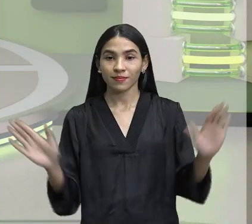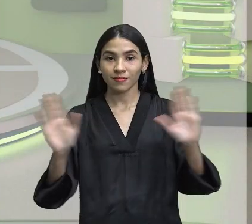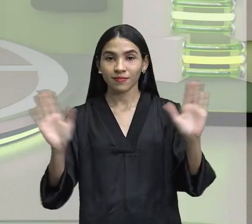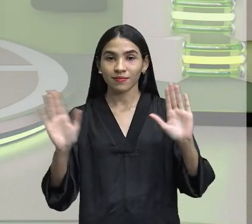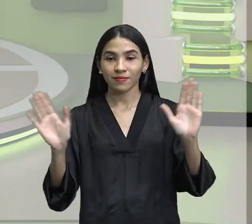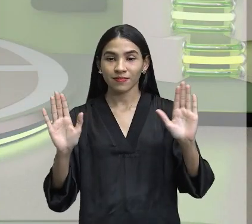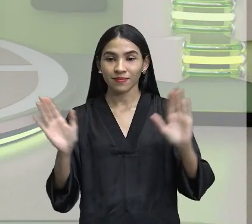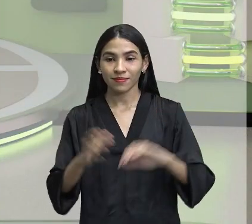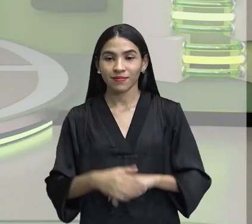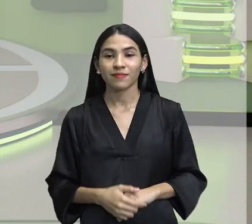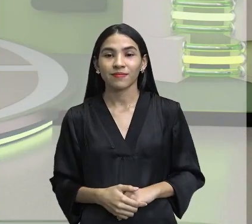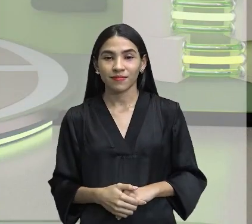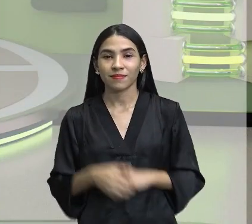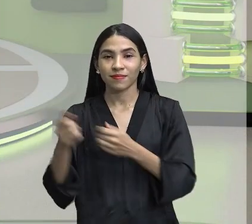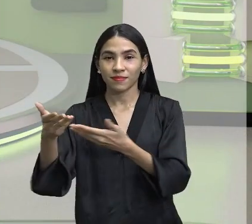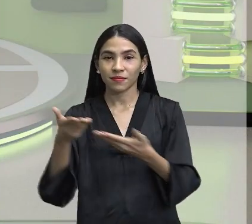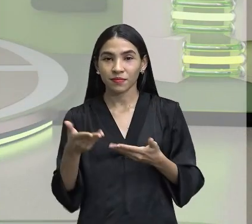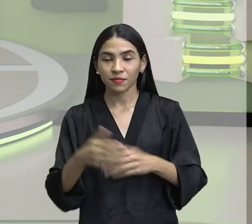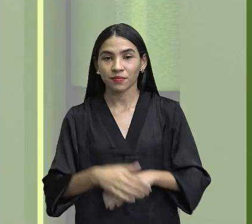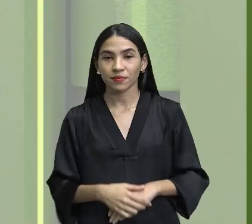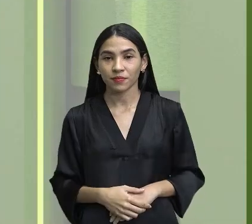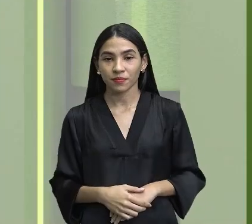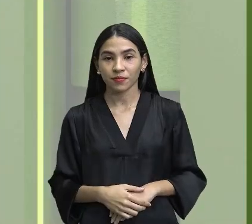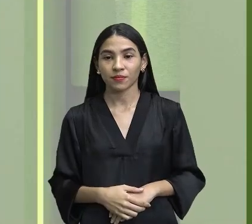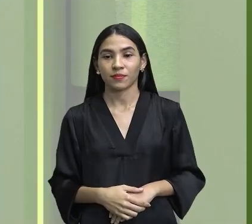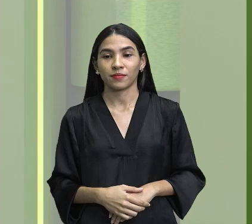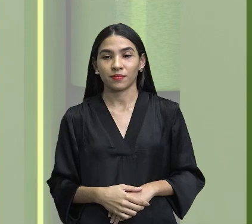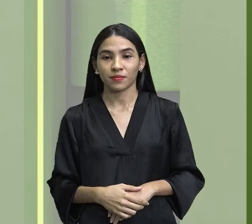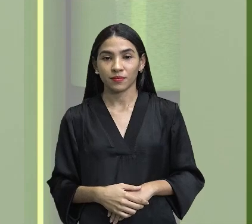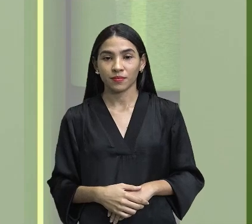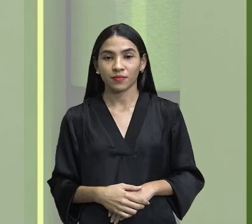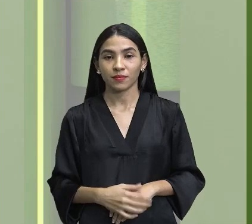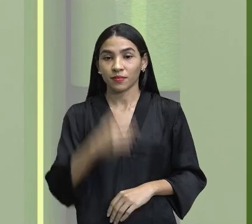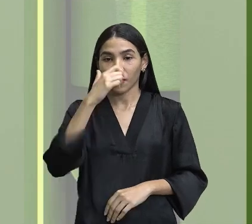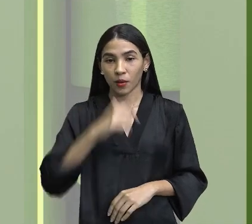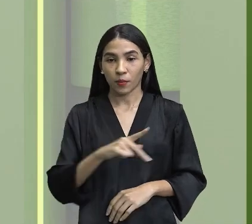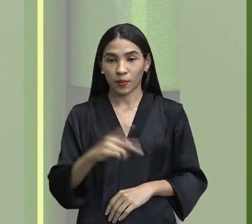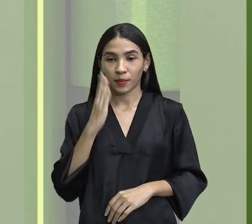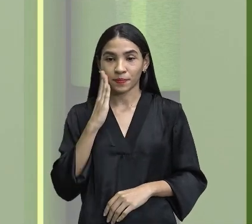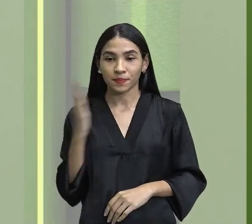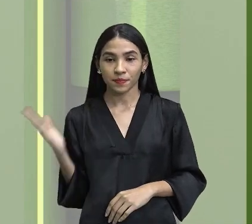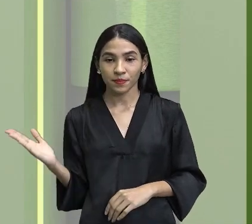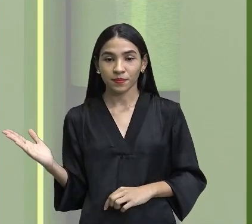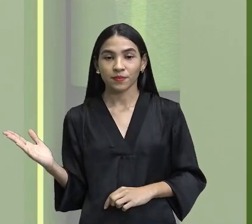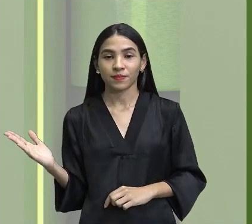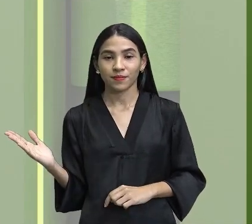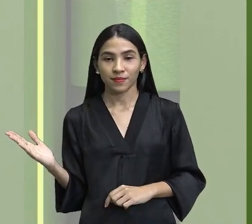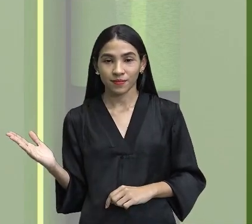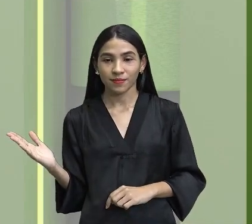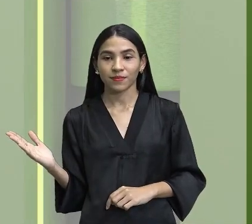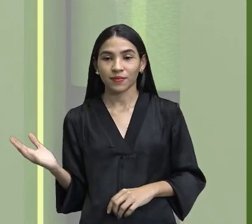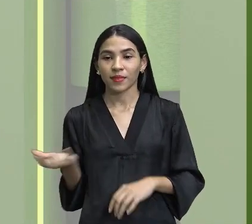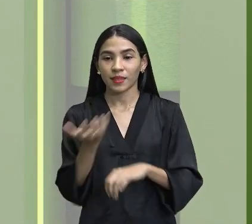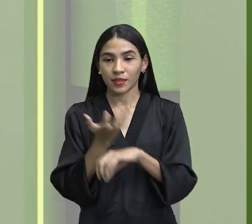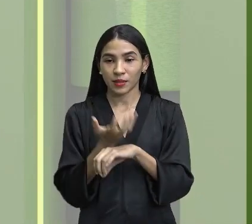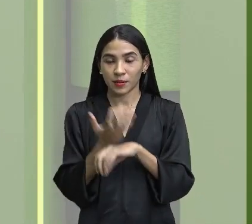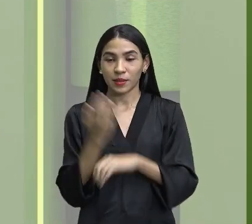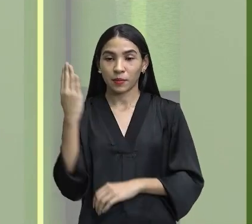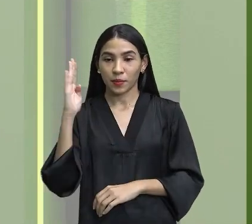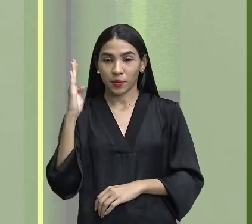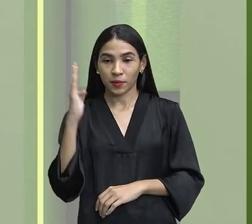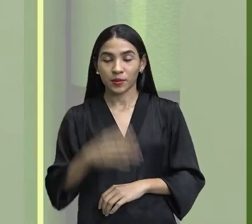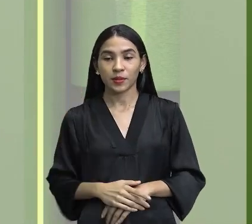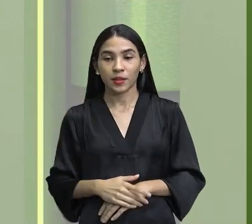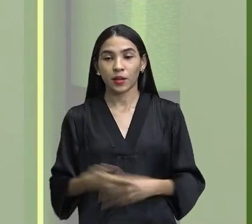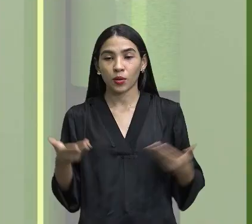Olá, como vão todos? Sejam muito bem-vindos. Eu sou a professora Cristiane Oliveira, a sua professora de Biologia,